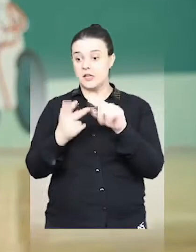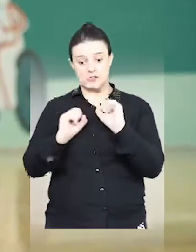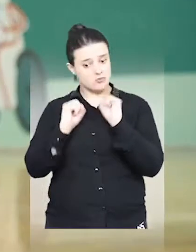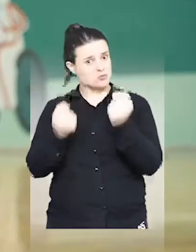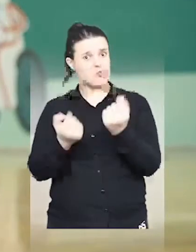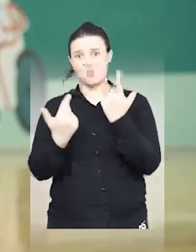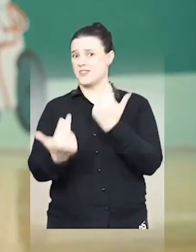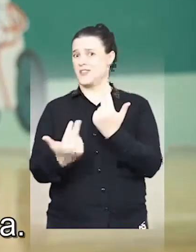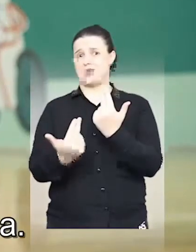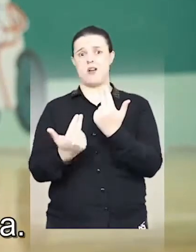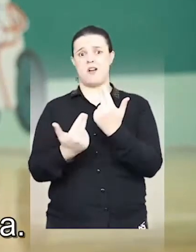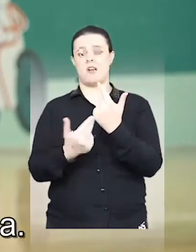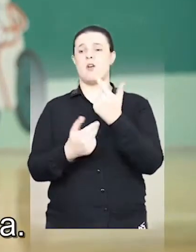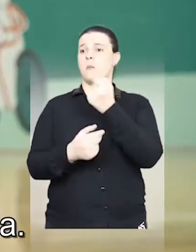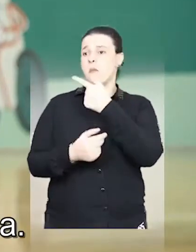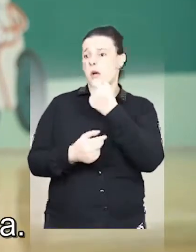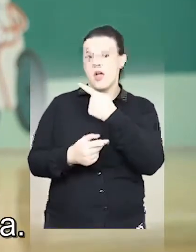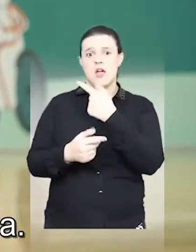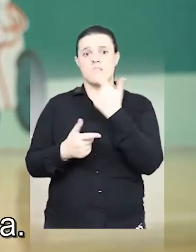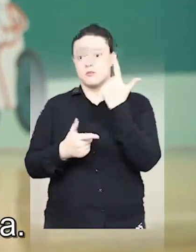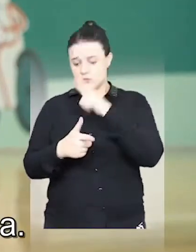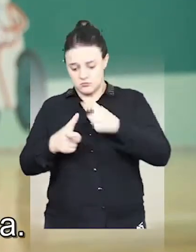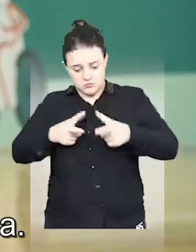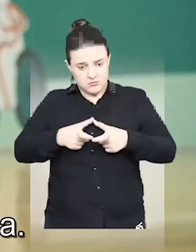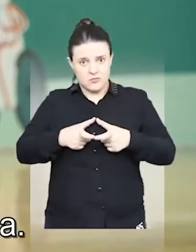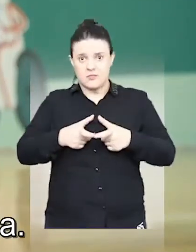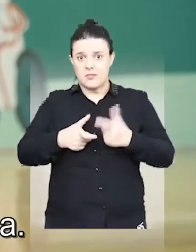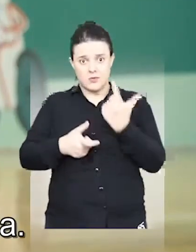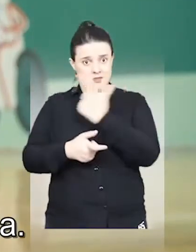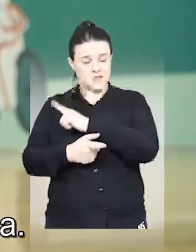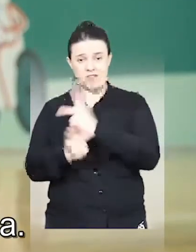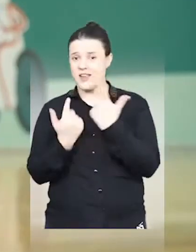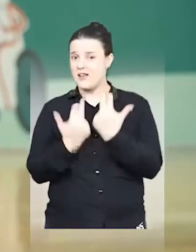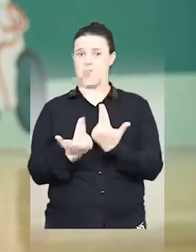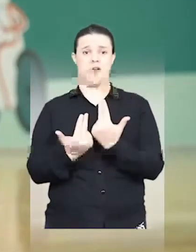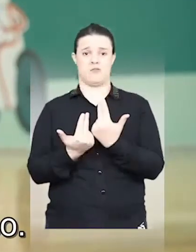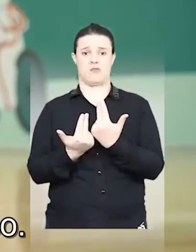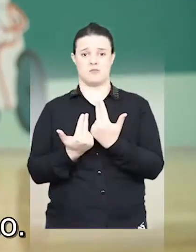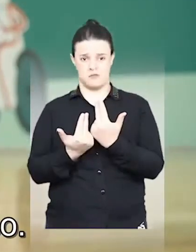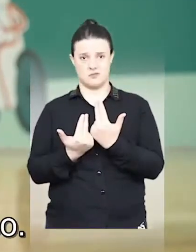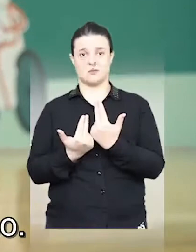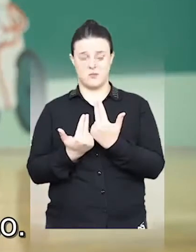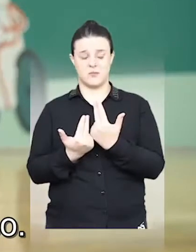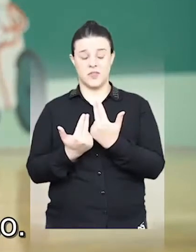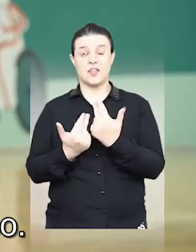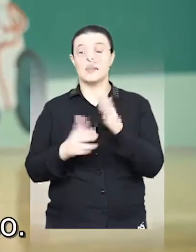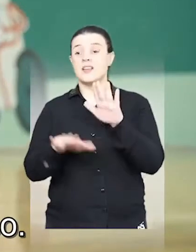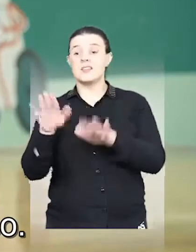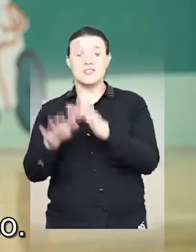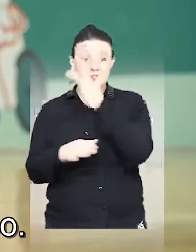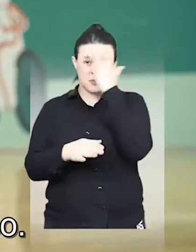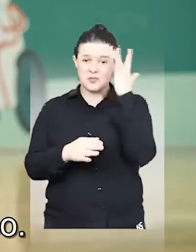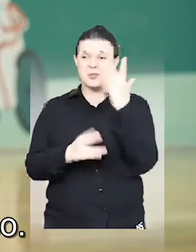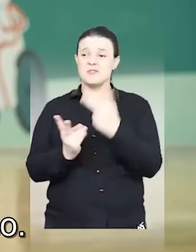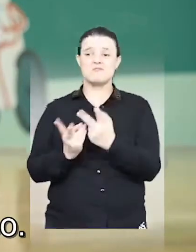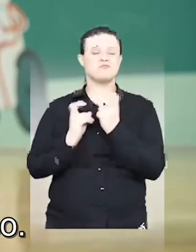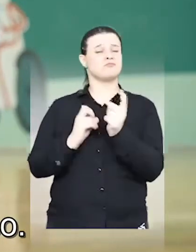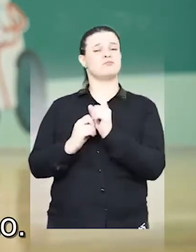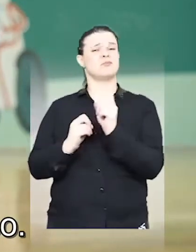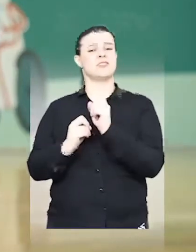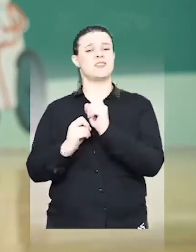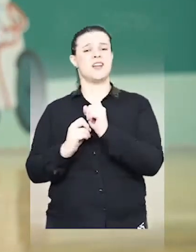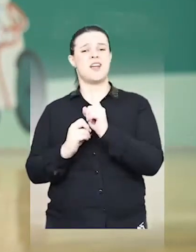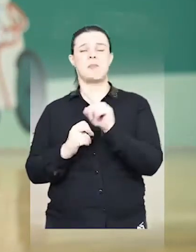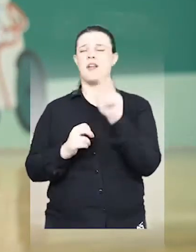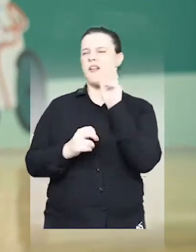esforço é o mesmo, sabe? A dedicação para a medalha é a mesma. E muitas pessoas não enxergam